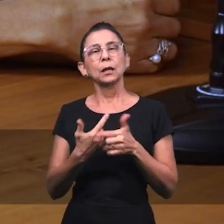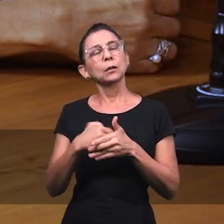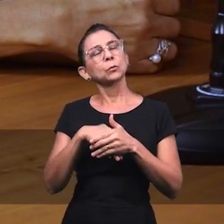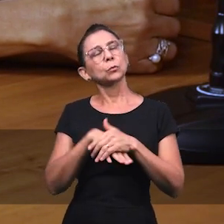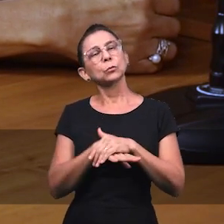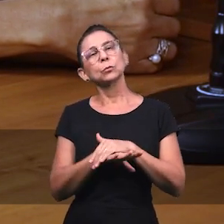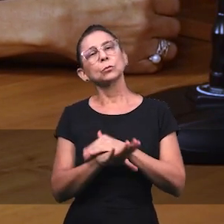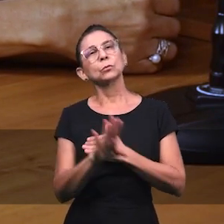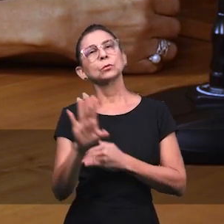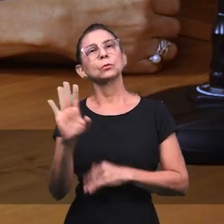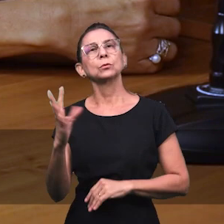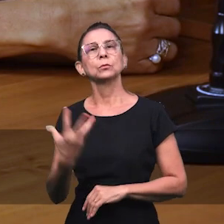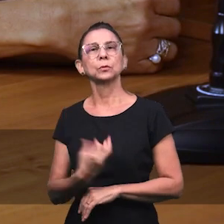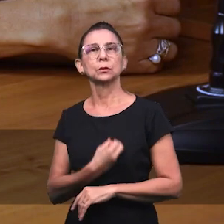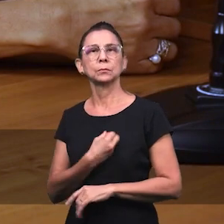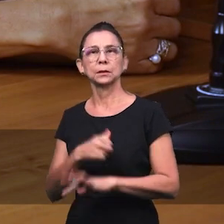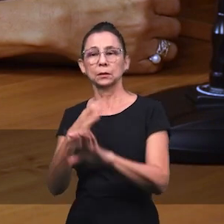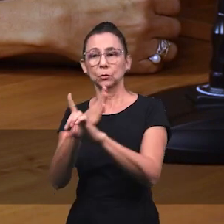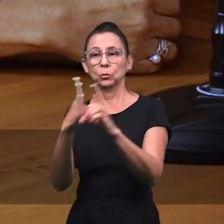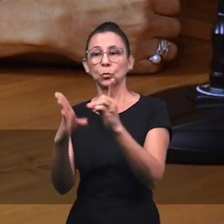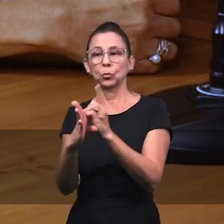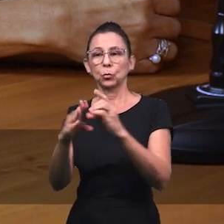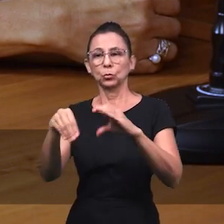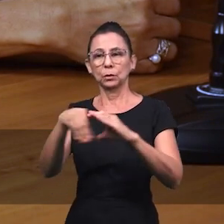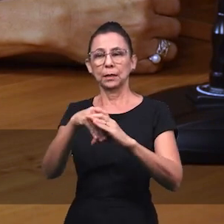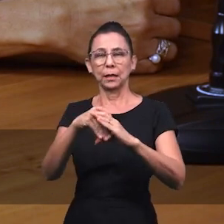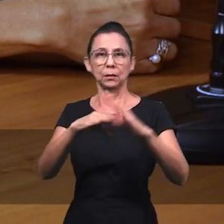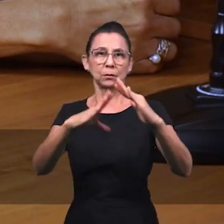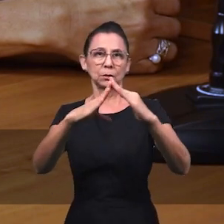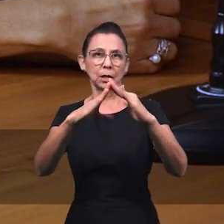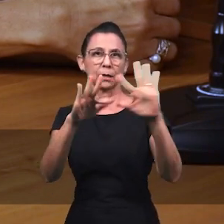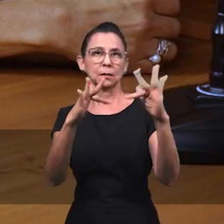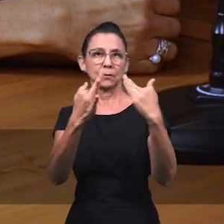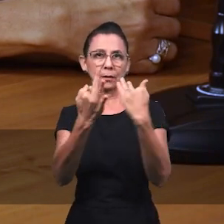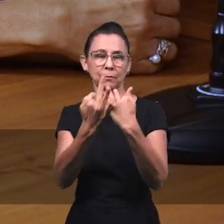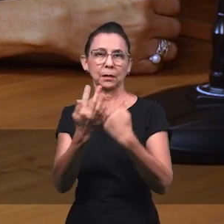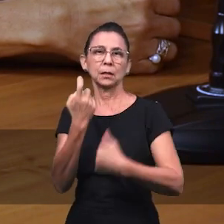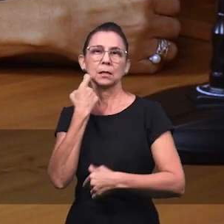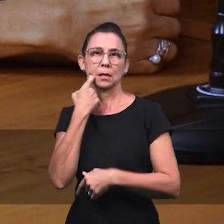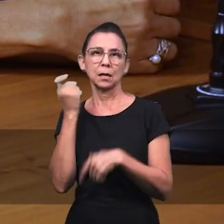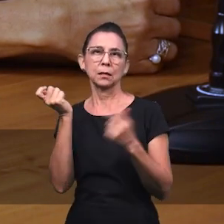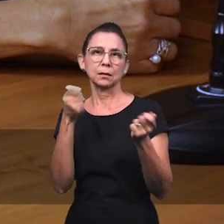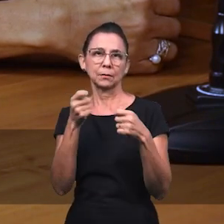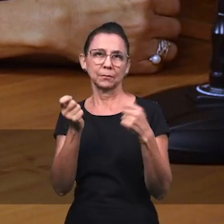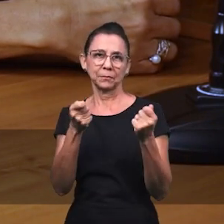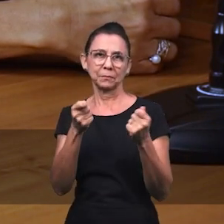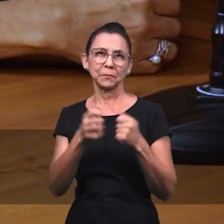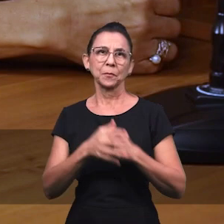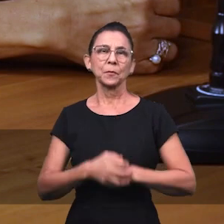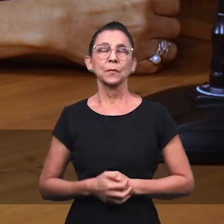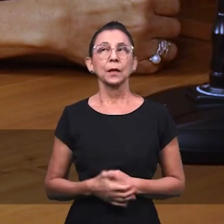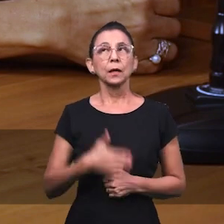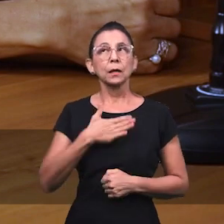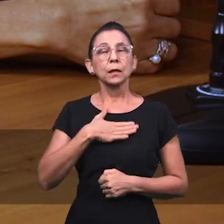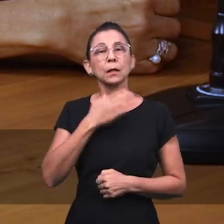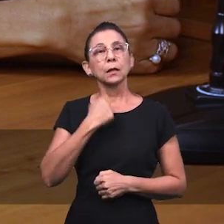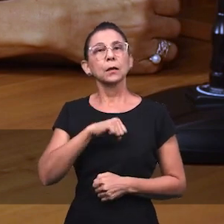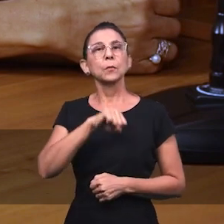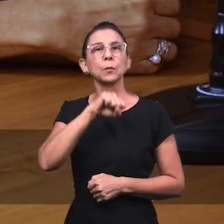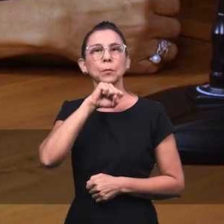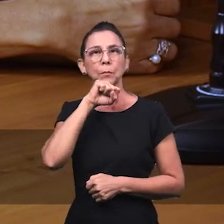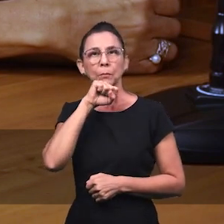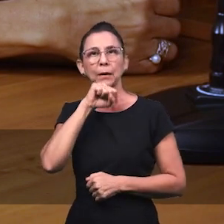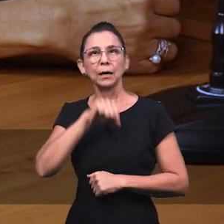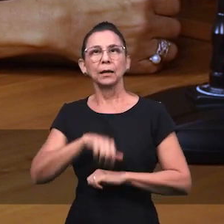hábito de participar do culto lá, toda sexta-feira, como a gente faz. Meu